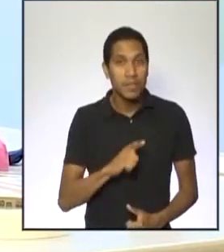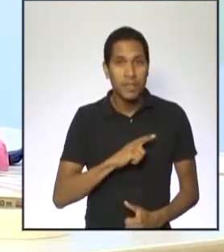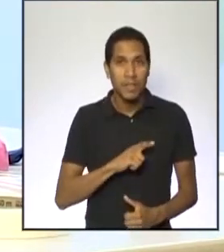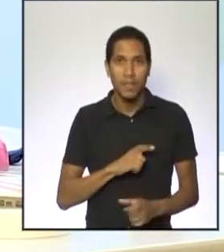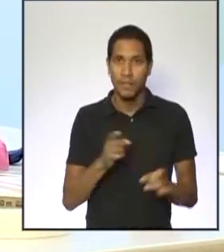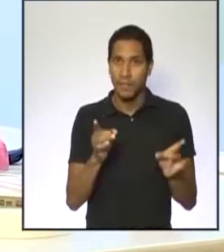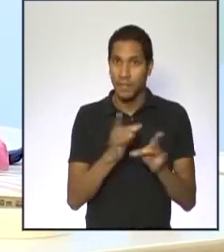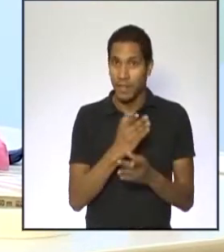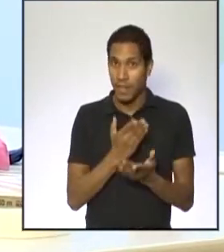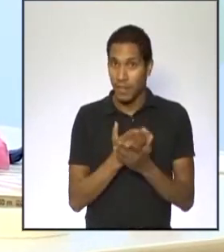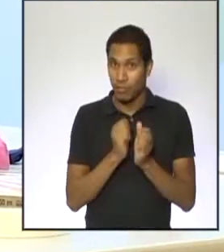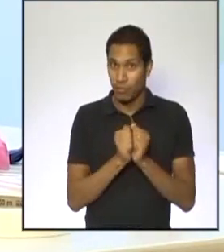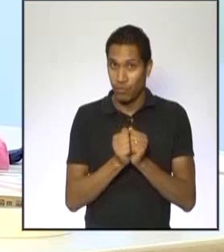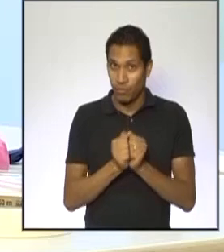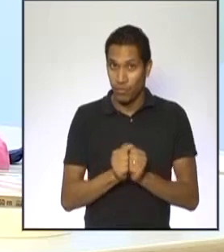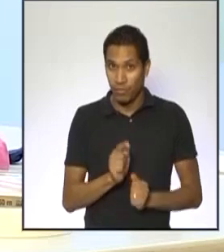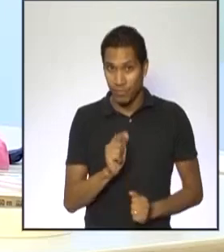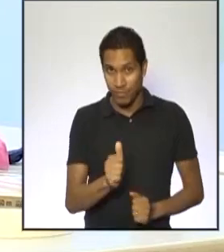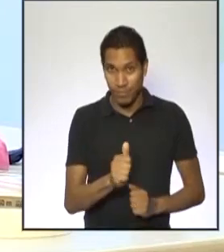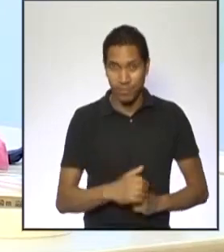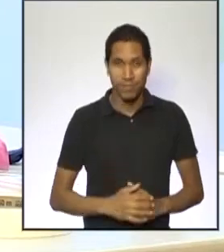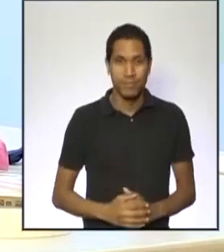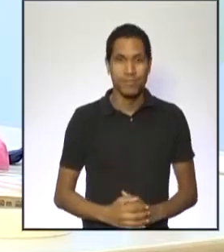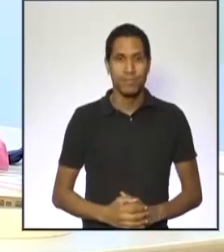nossa aula juntos.